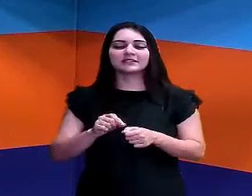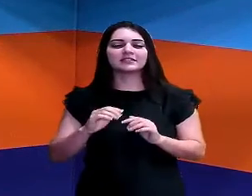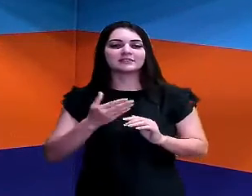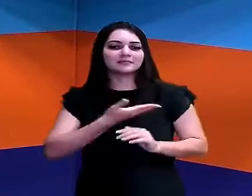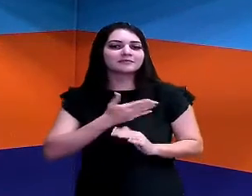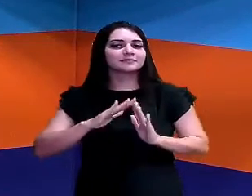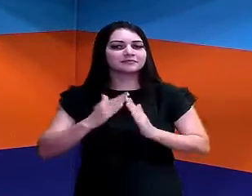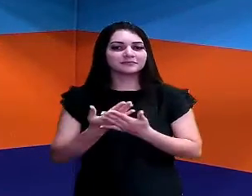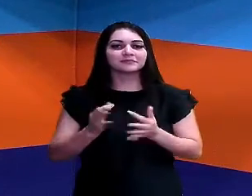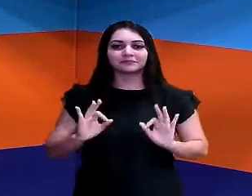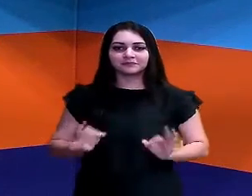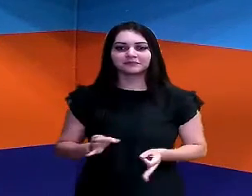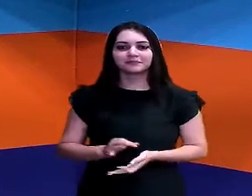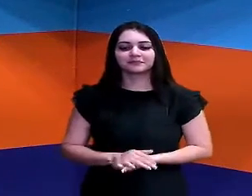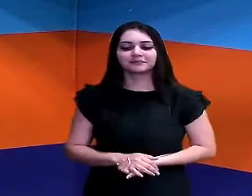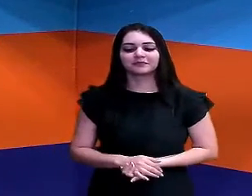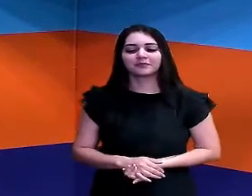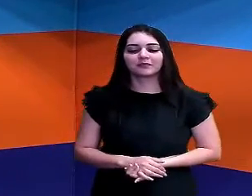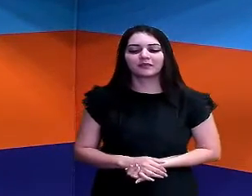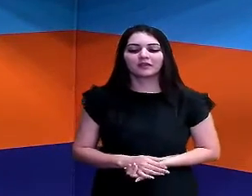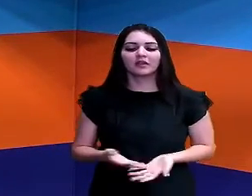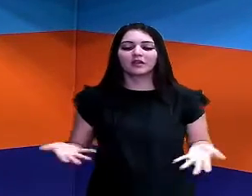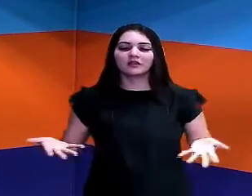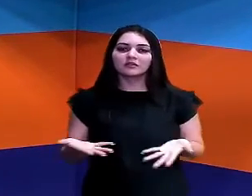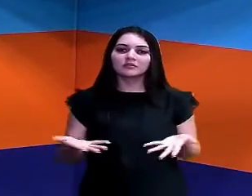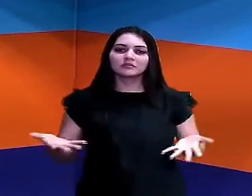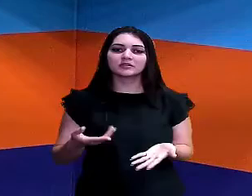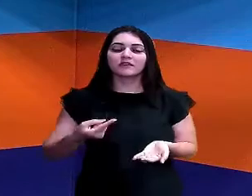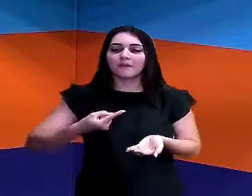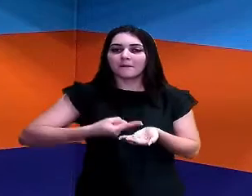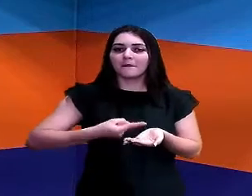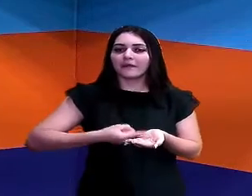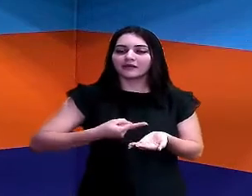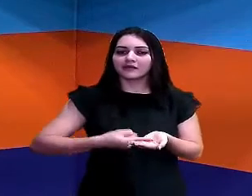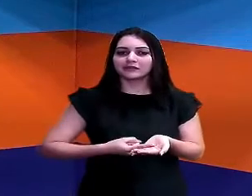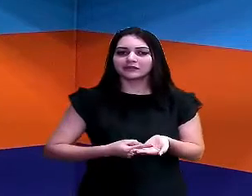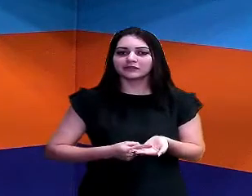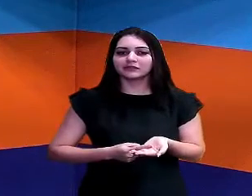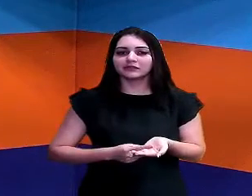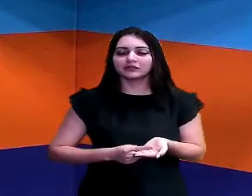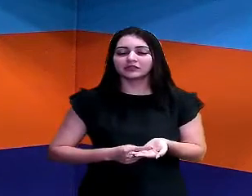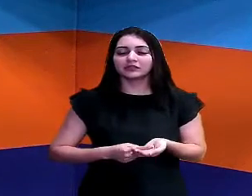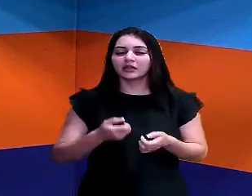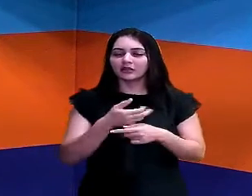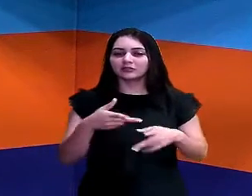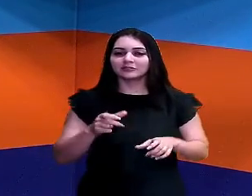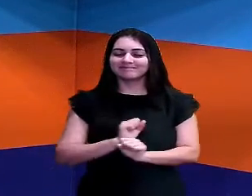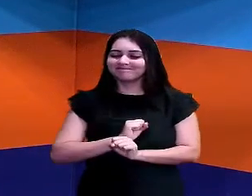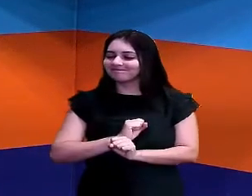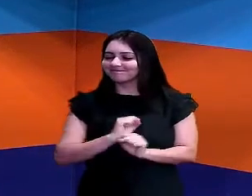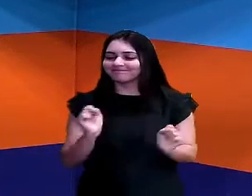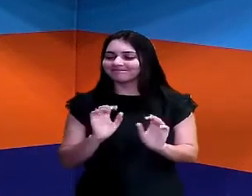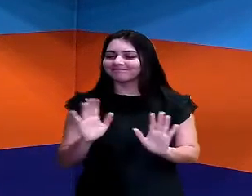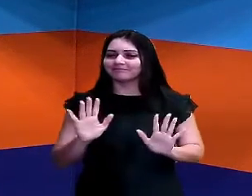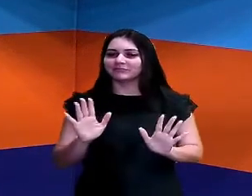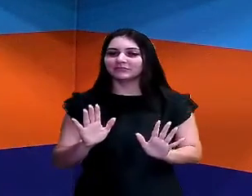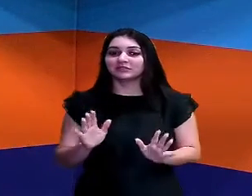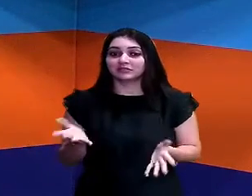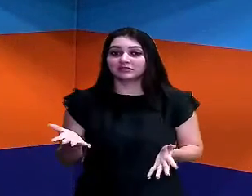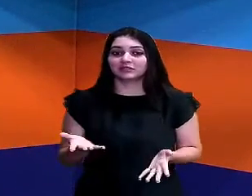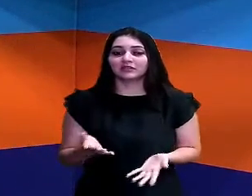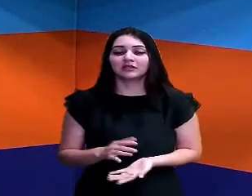escola, tá certo? Ó, agora a gente vai marcar as situações impossíveis, tá? Aquelas